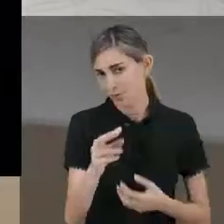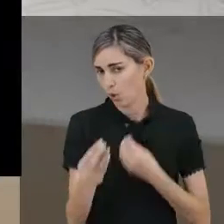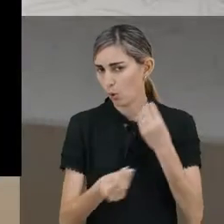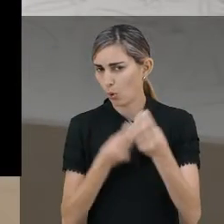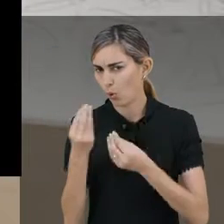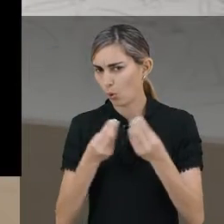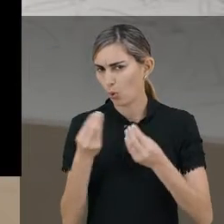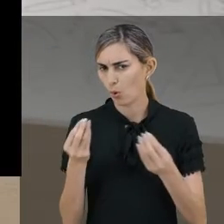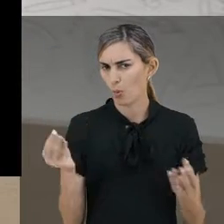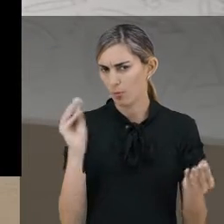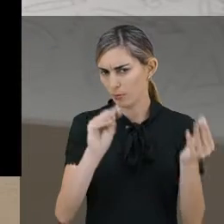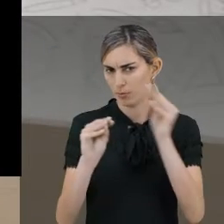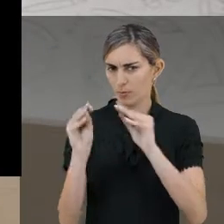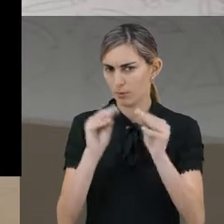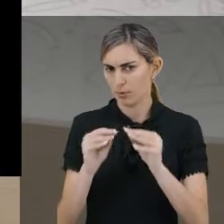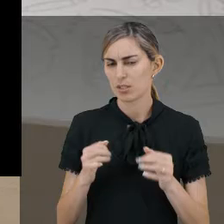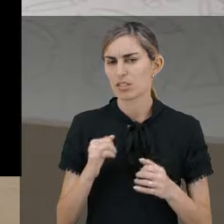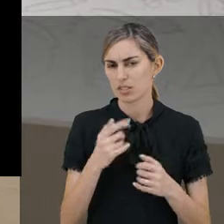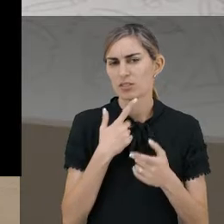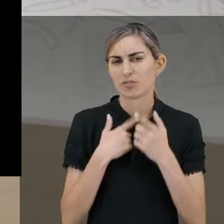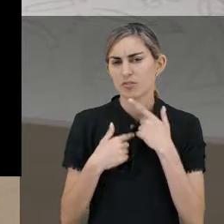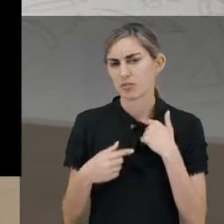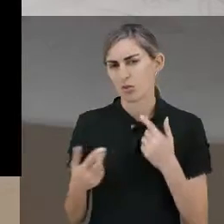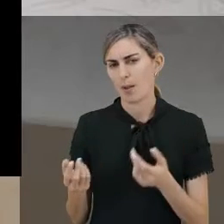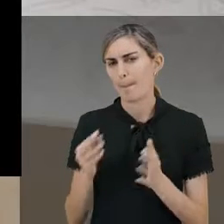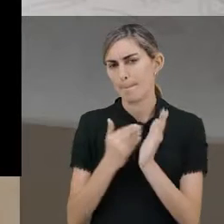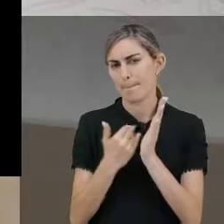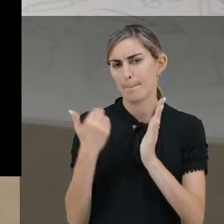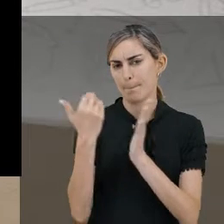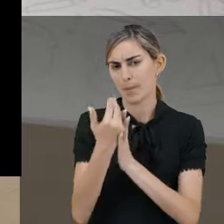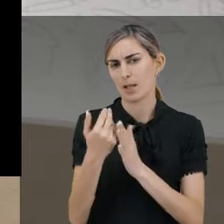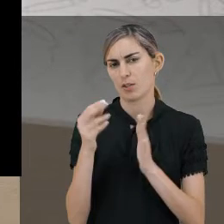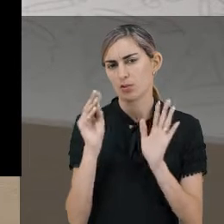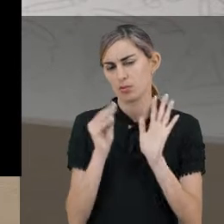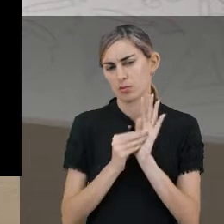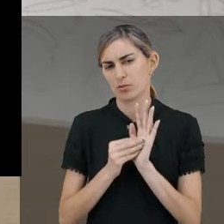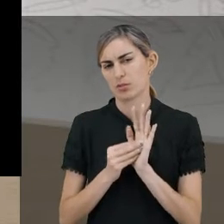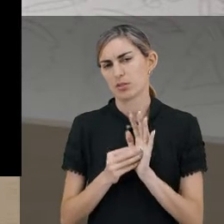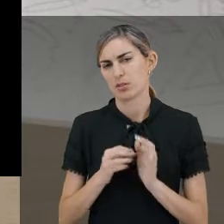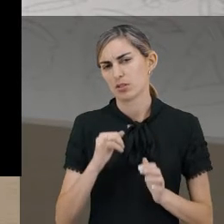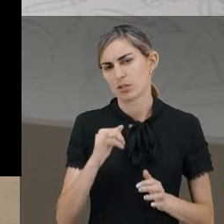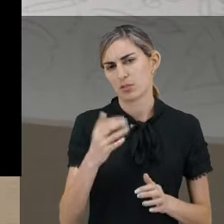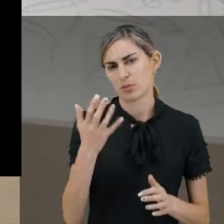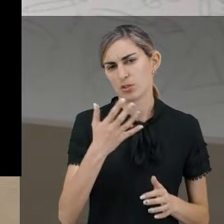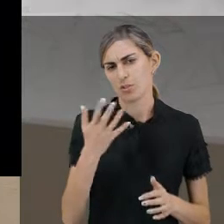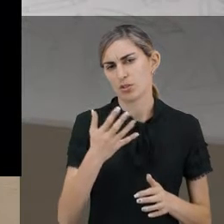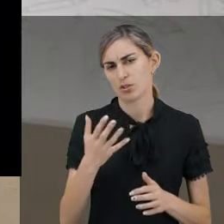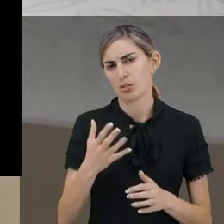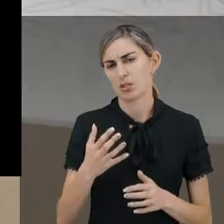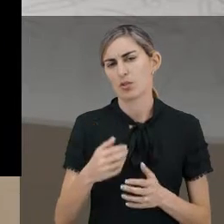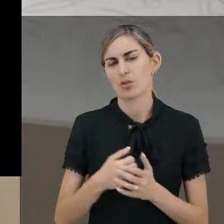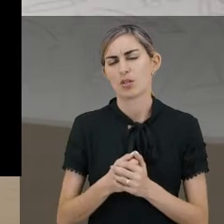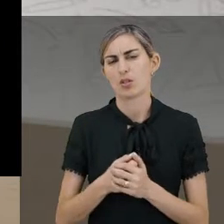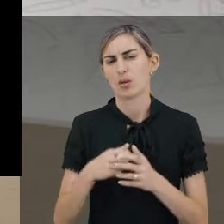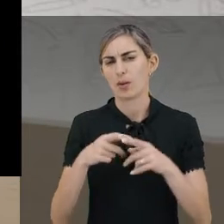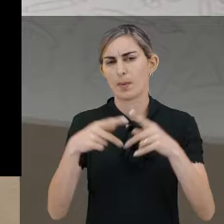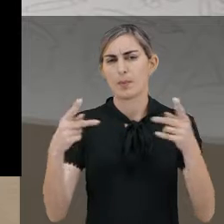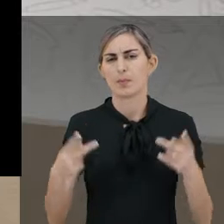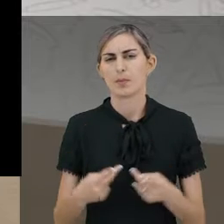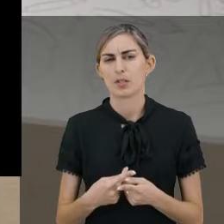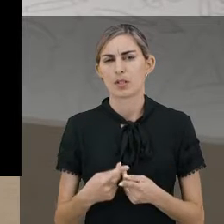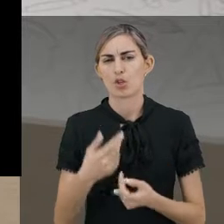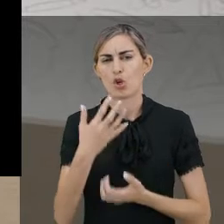como poderíamos acrescentar, caso desejássemos inserir mais um? Então, caso desejássemos adicionar um